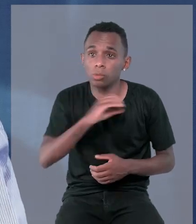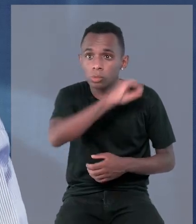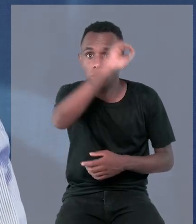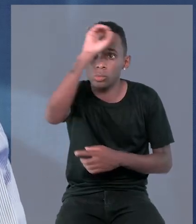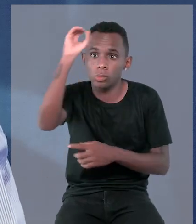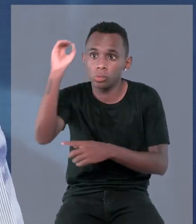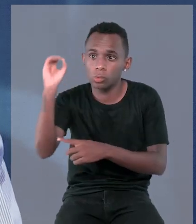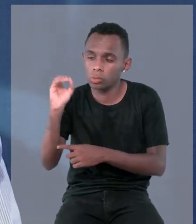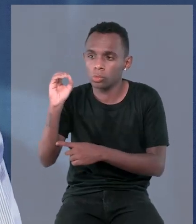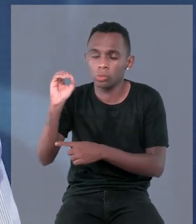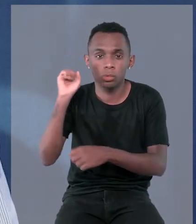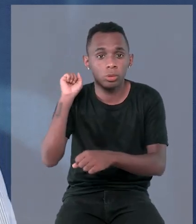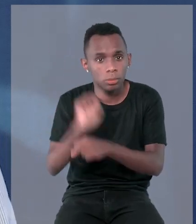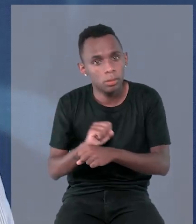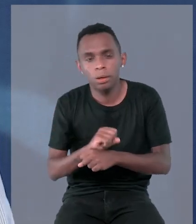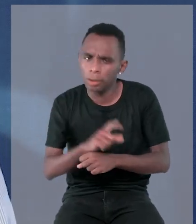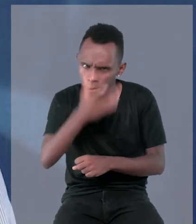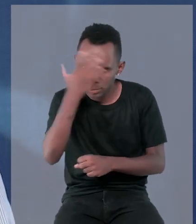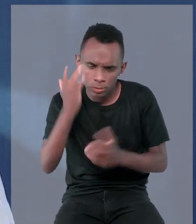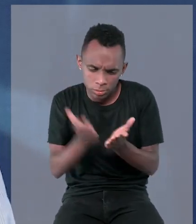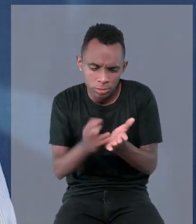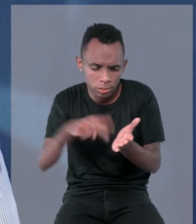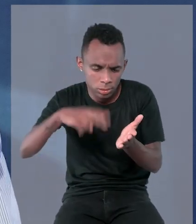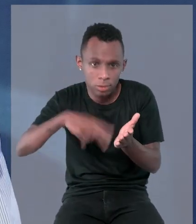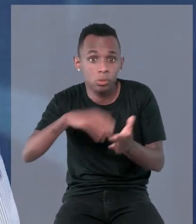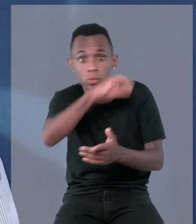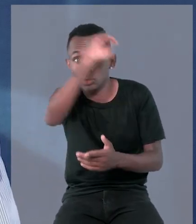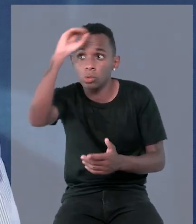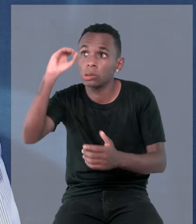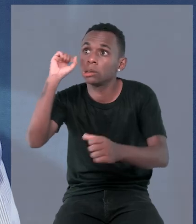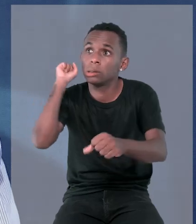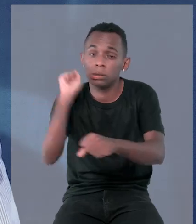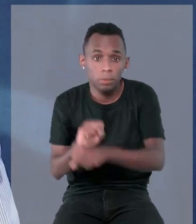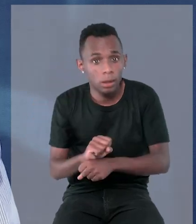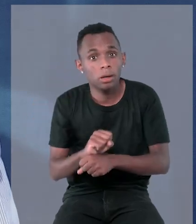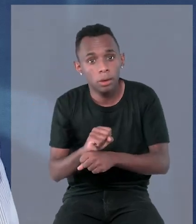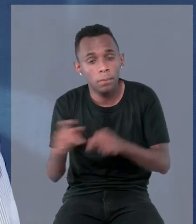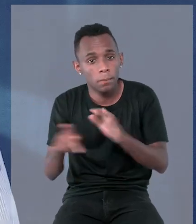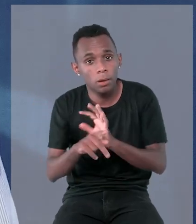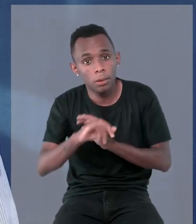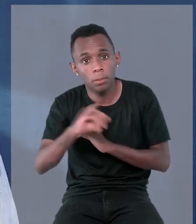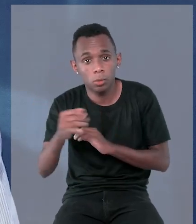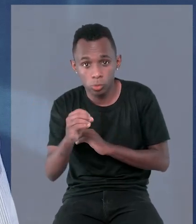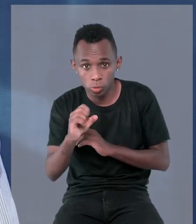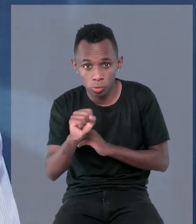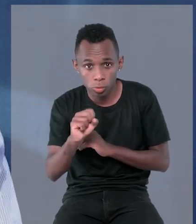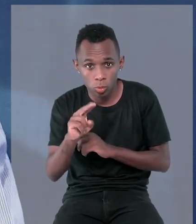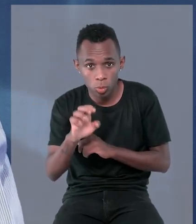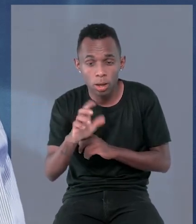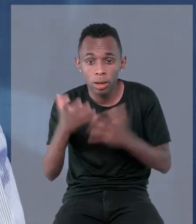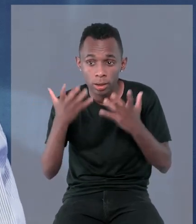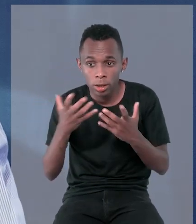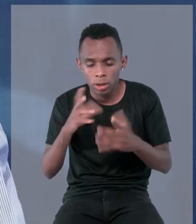parar. E quem leu a Bíblia sabe do episódio que o sol para, né? O Josué queria forças para